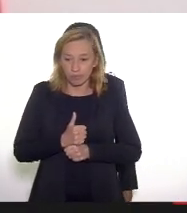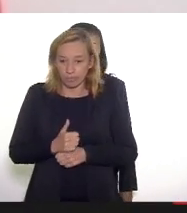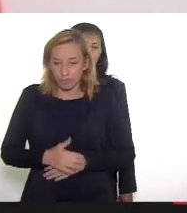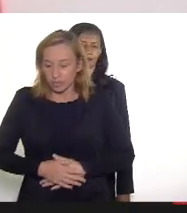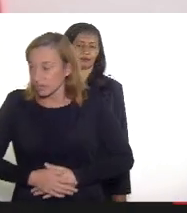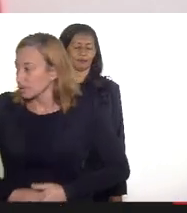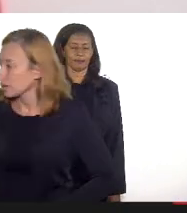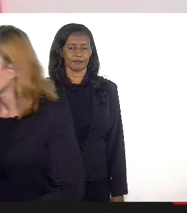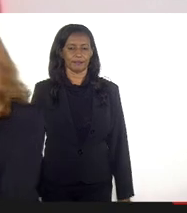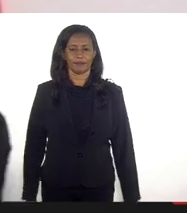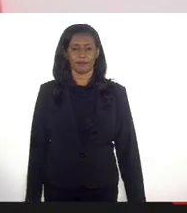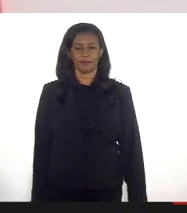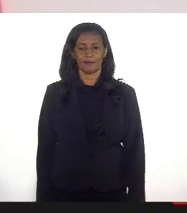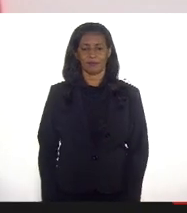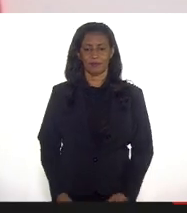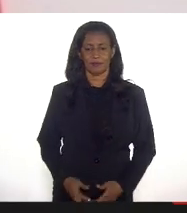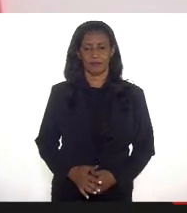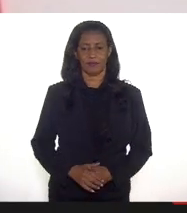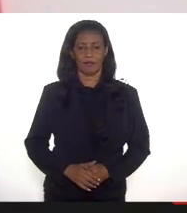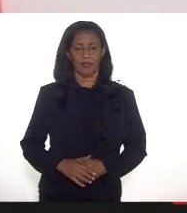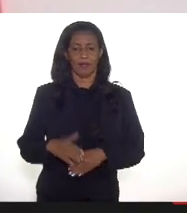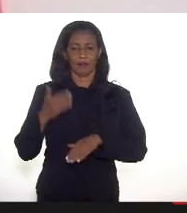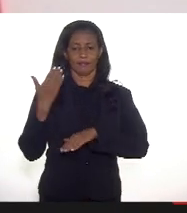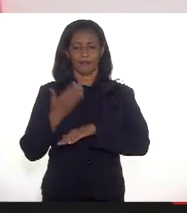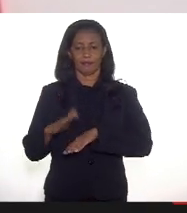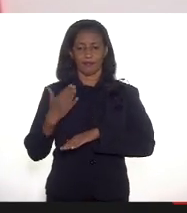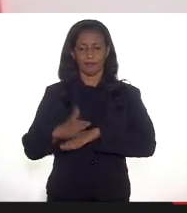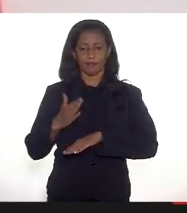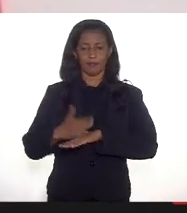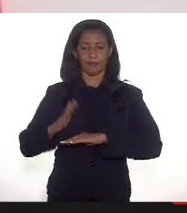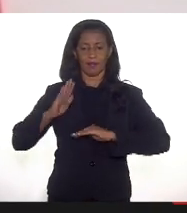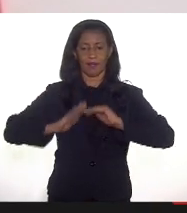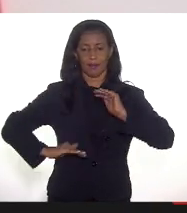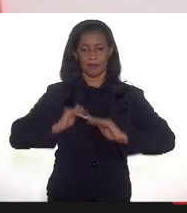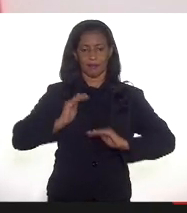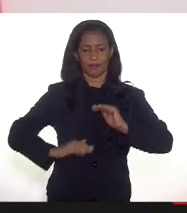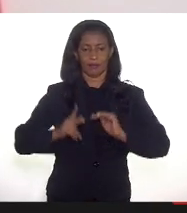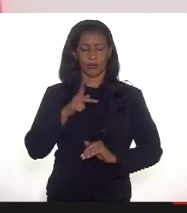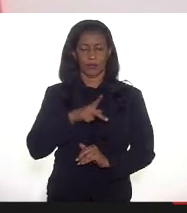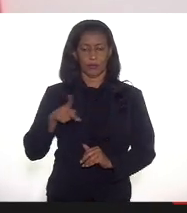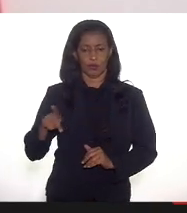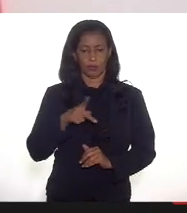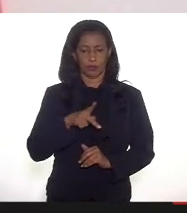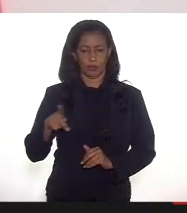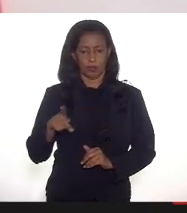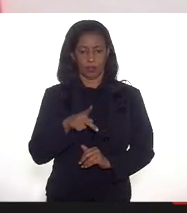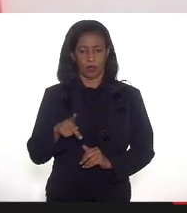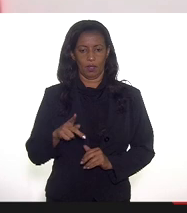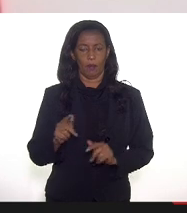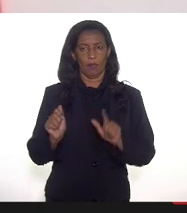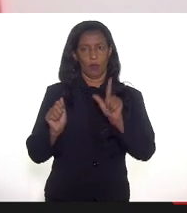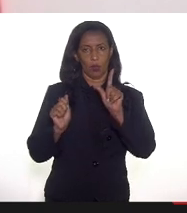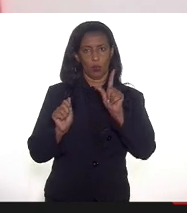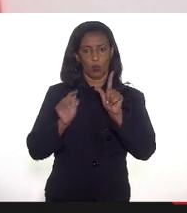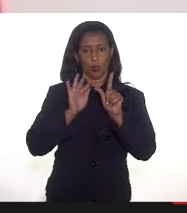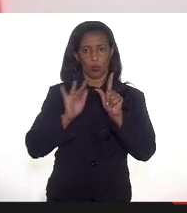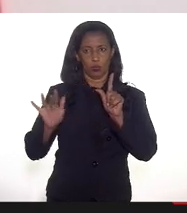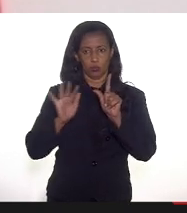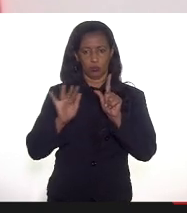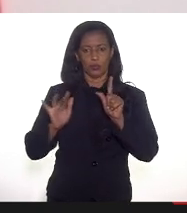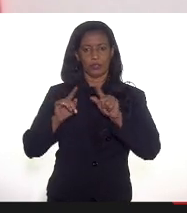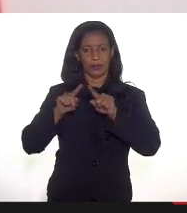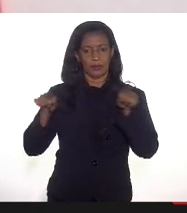nuvem mestra para treinamento e capacitação dos professores para utilização do Google Sala de Aula, Google